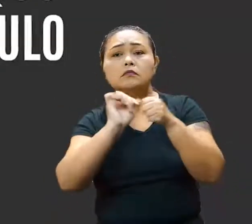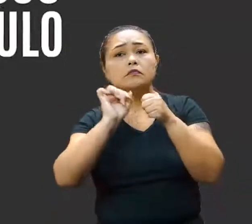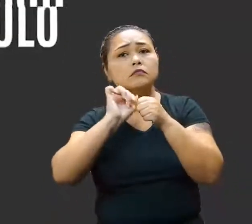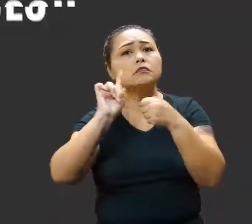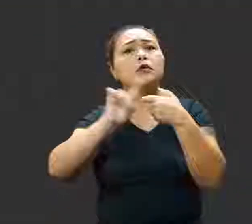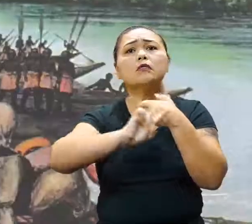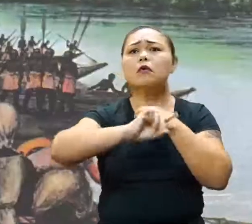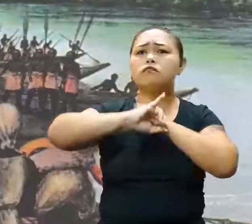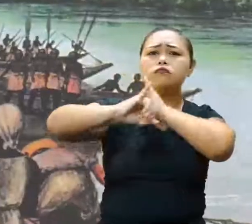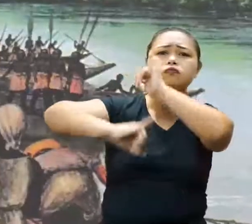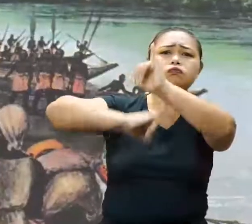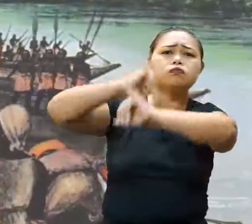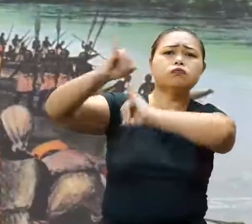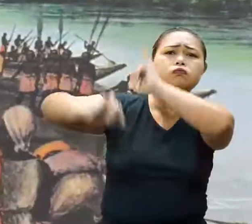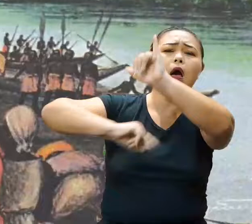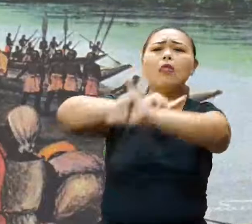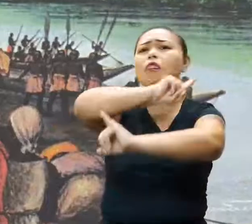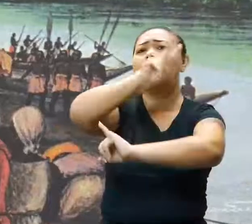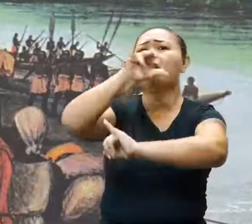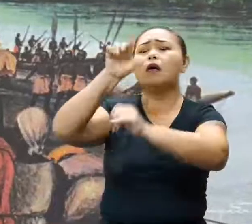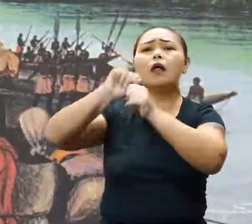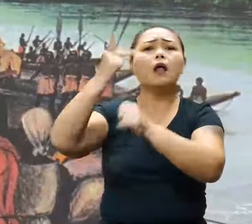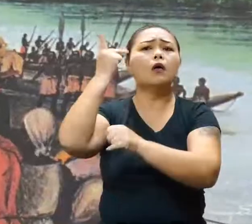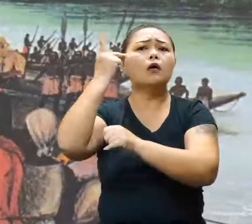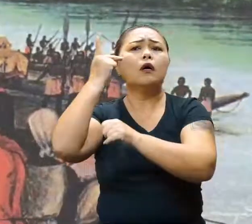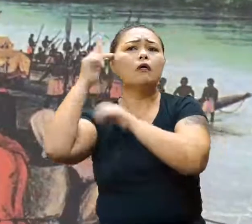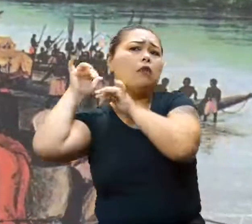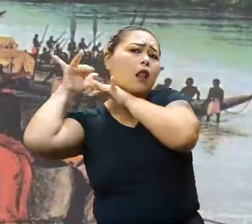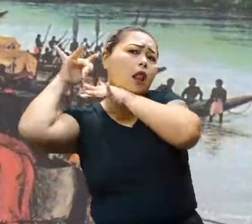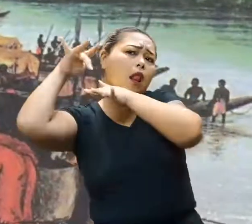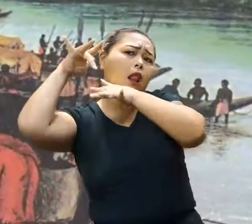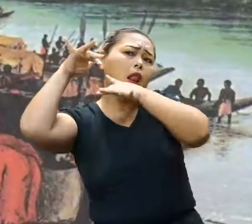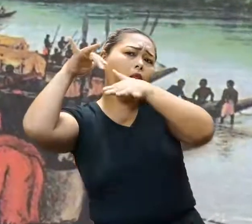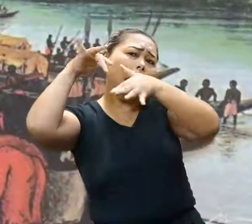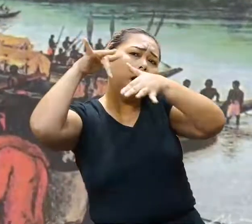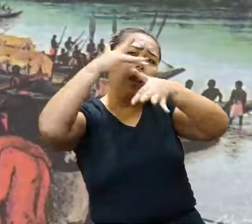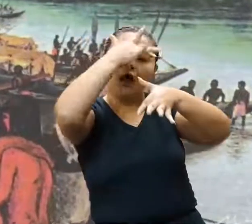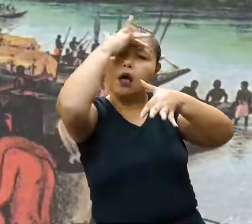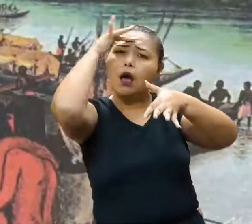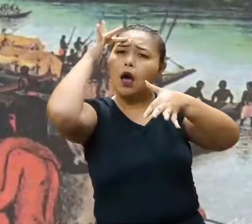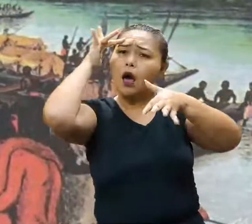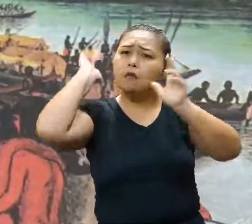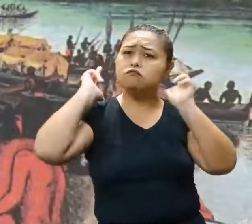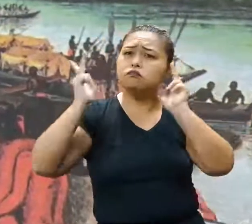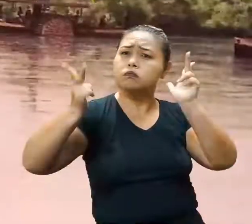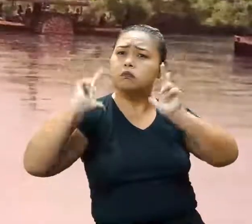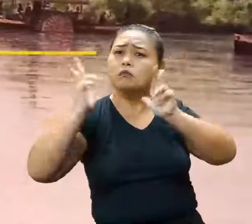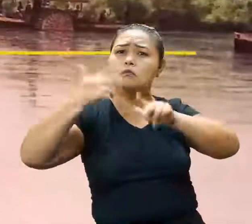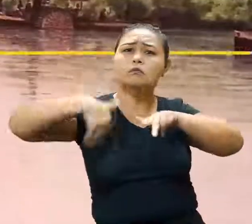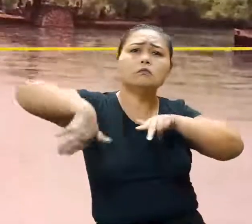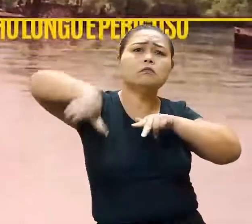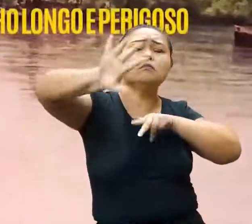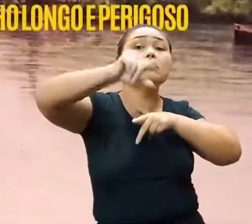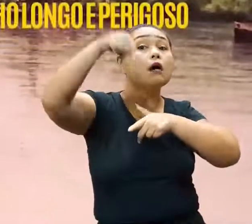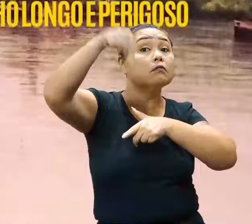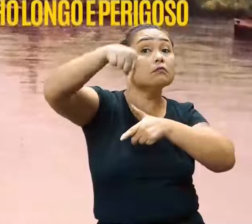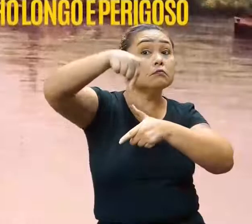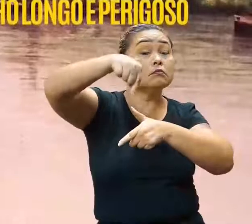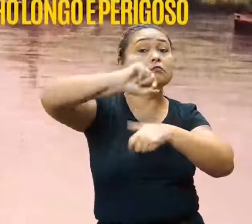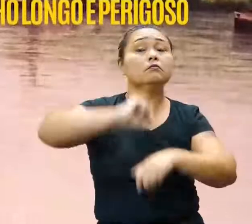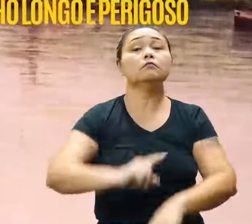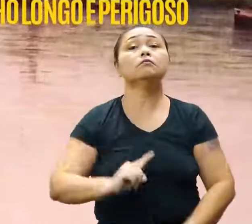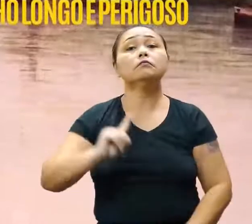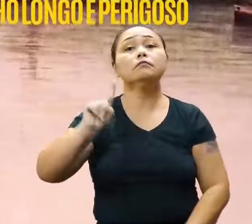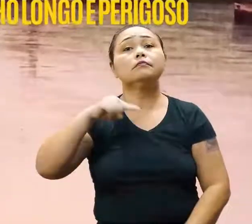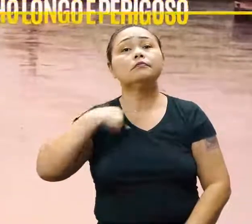de São Paulo e atraiu centenas de aventureiros para a região. O caminho